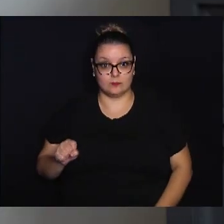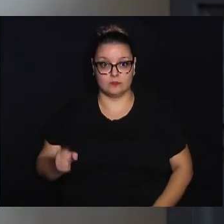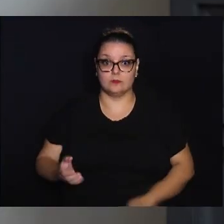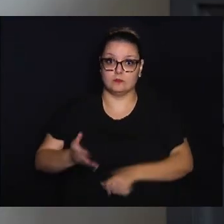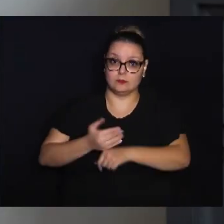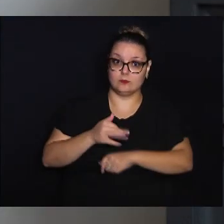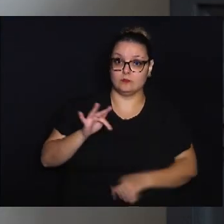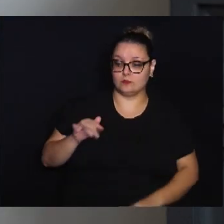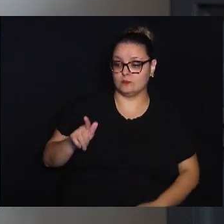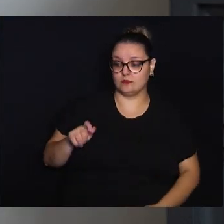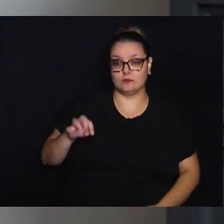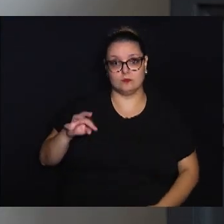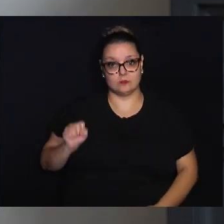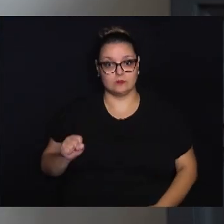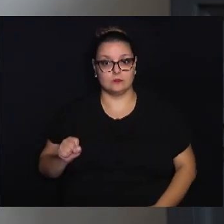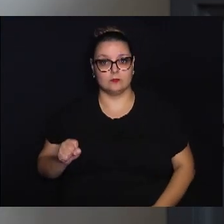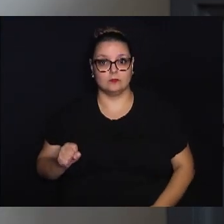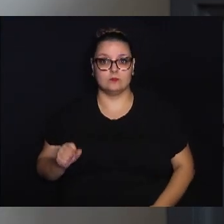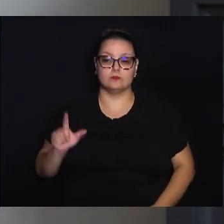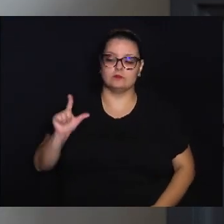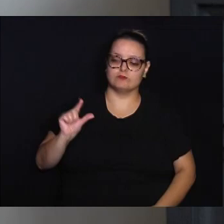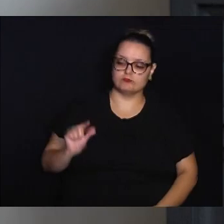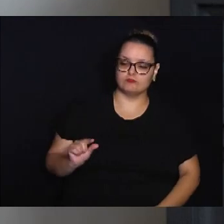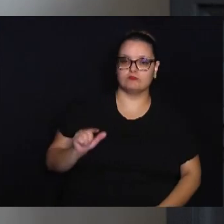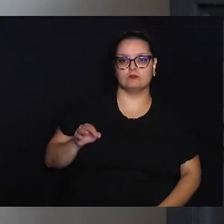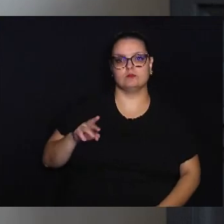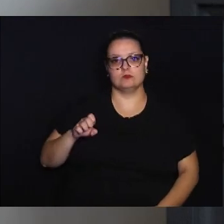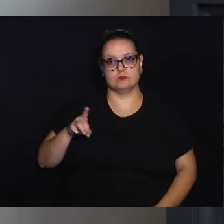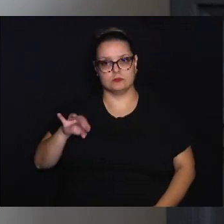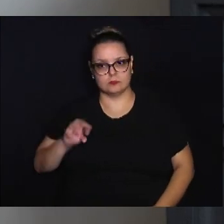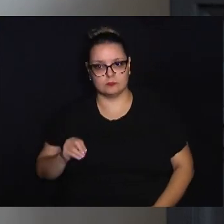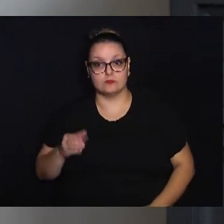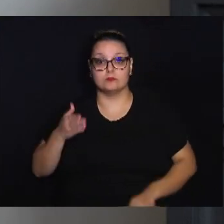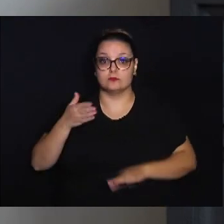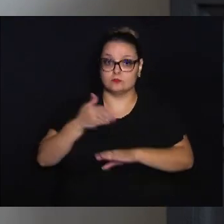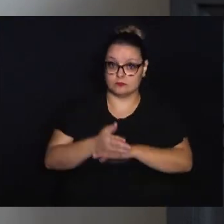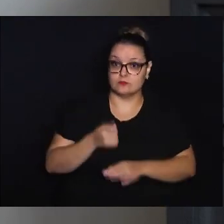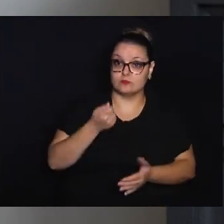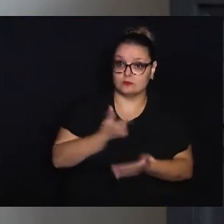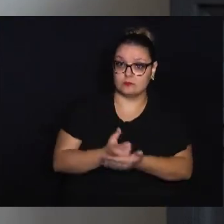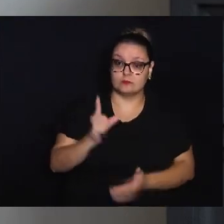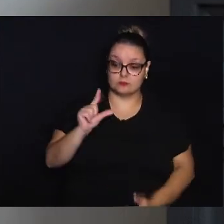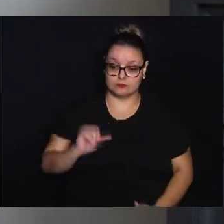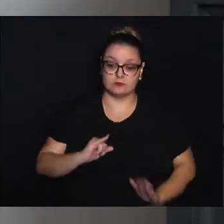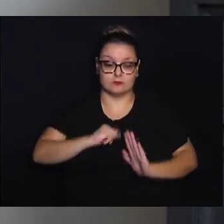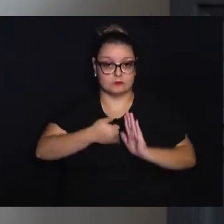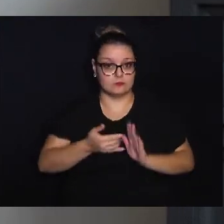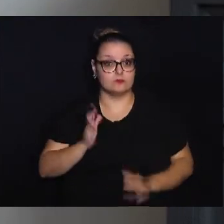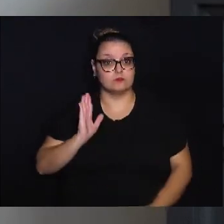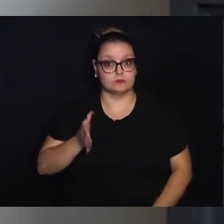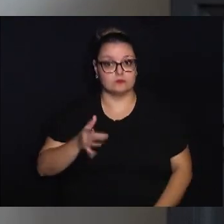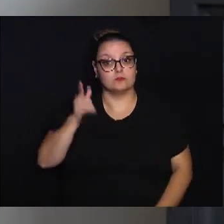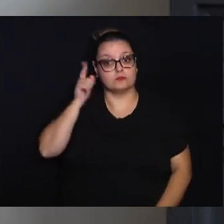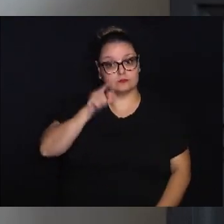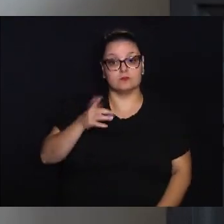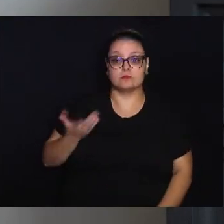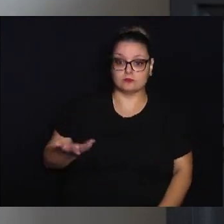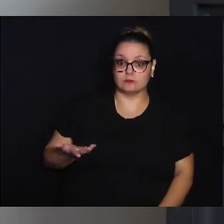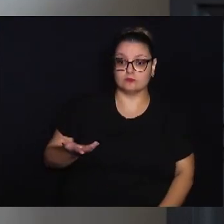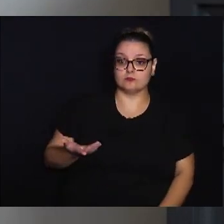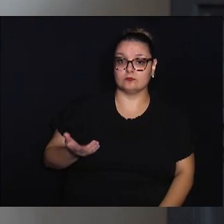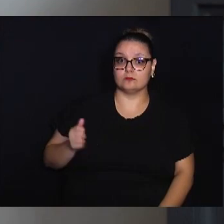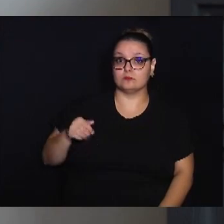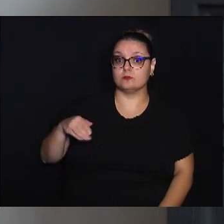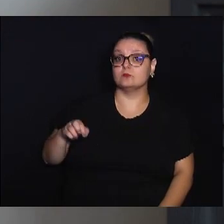né? Antecipação de FGTS para amortizar uma parte desse crédito, né? Então você já entra pagando menos juro porque você já